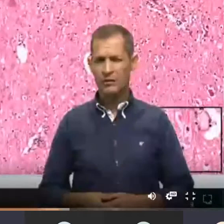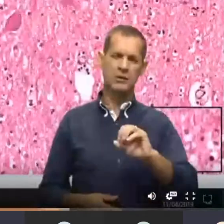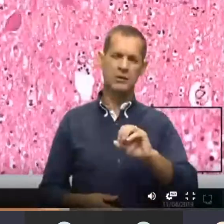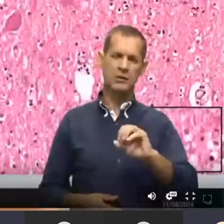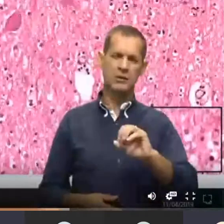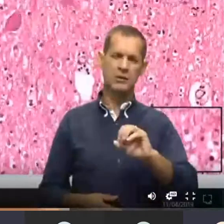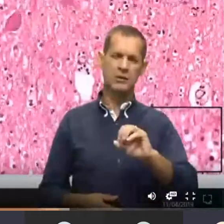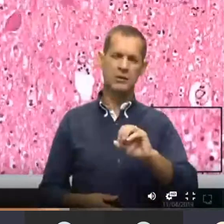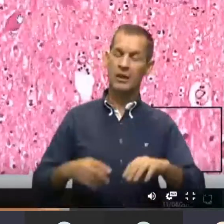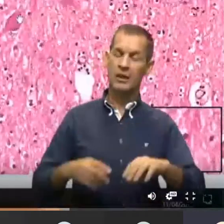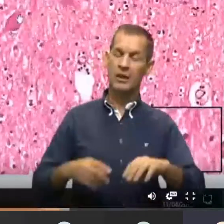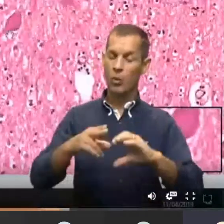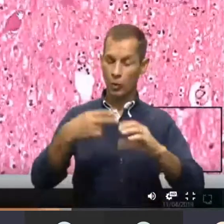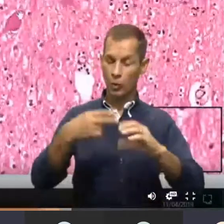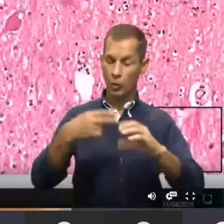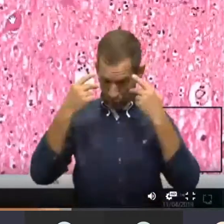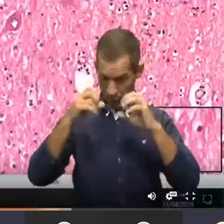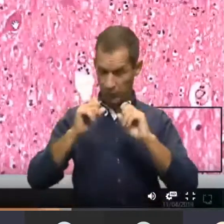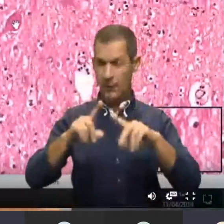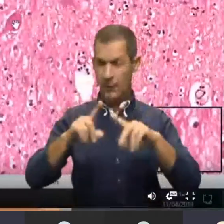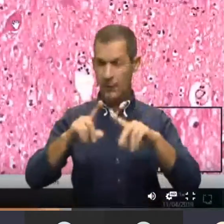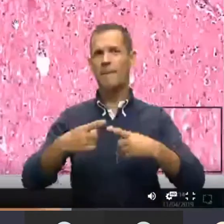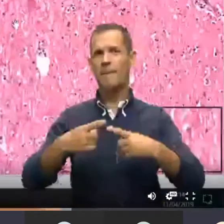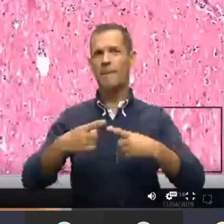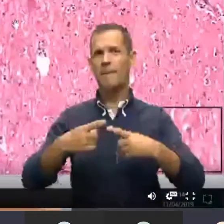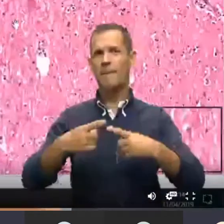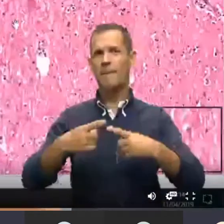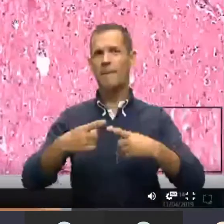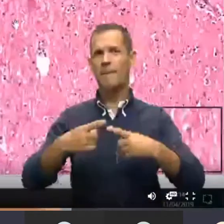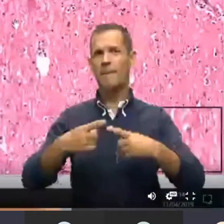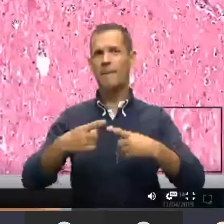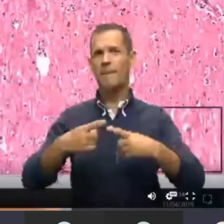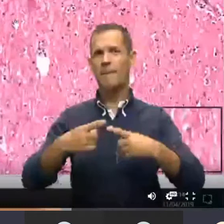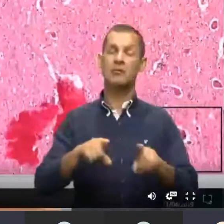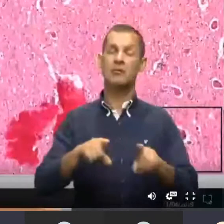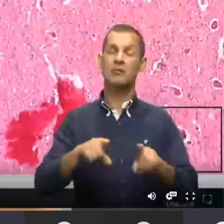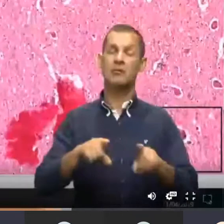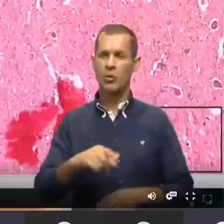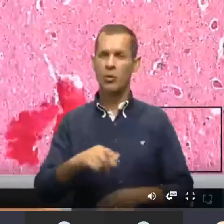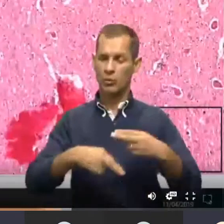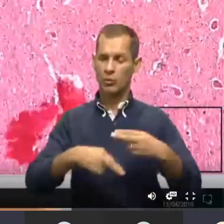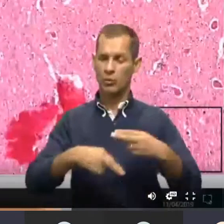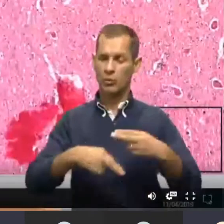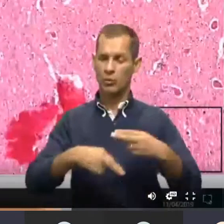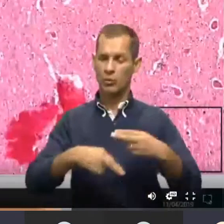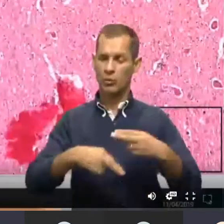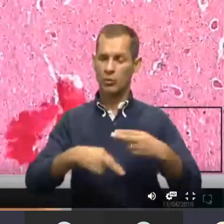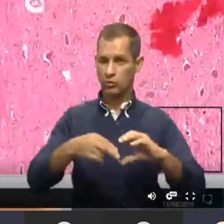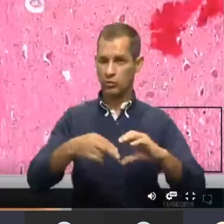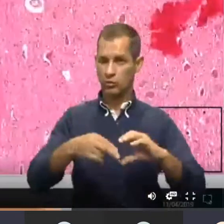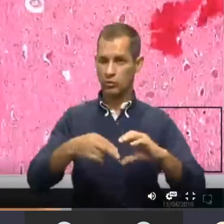a gente tem um neurônio normal, ok? Calma aí, vó, tô fazendo minhas coisas aqui, aguenta